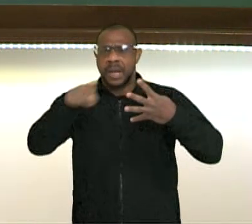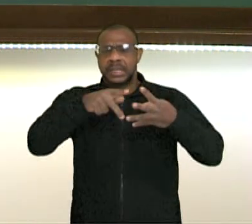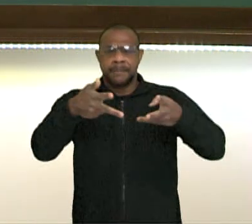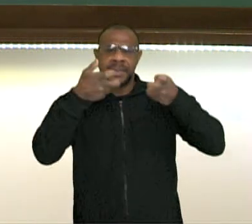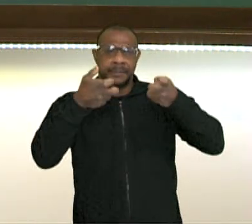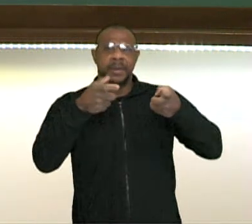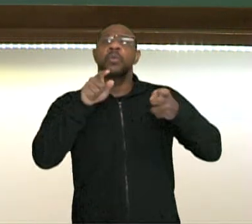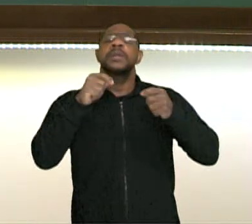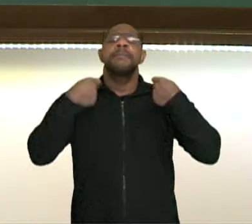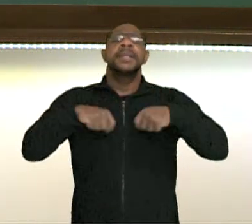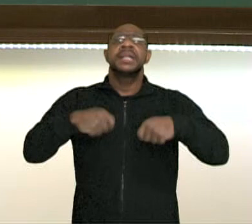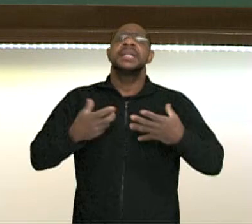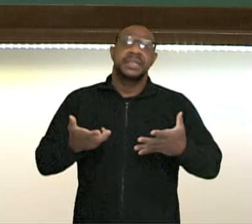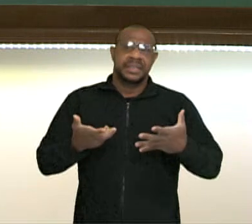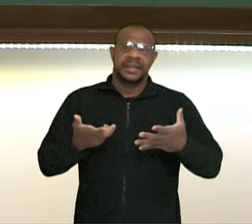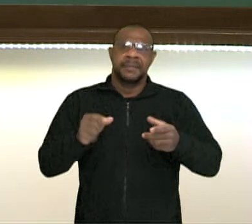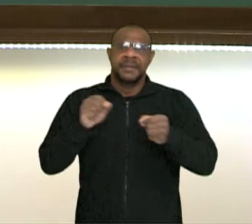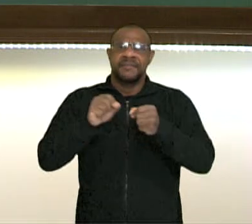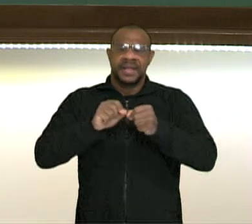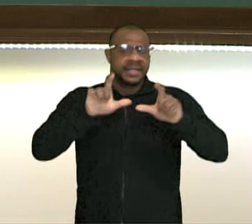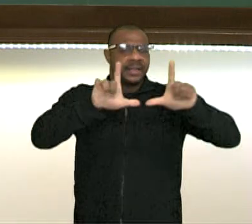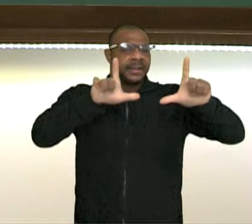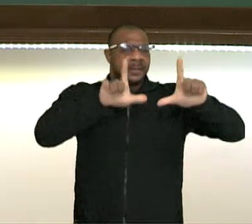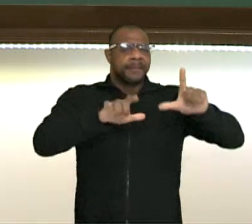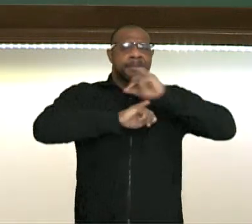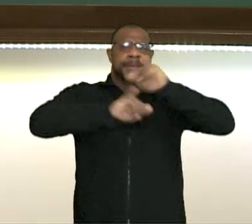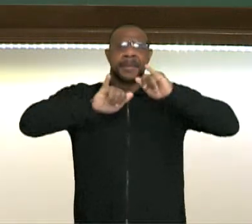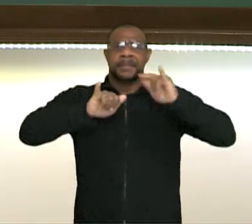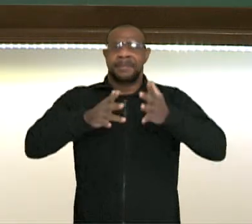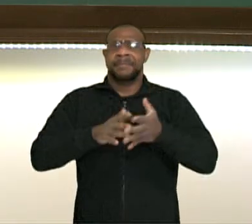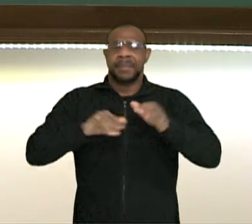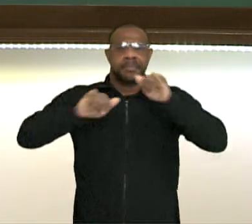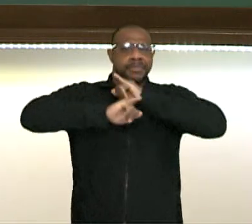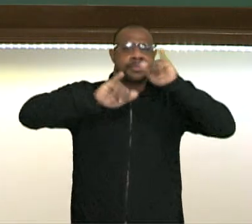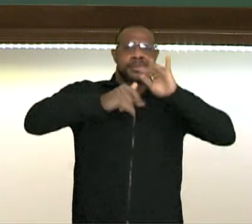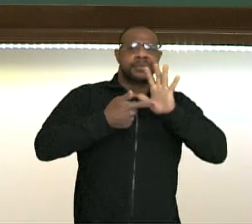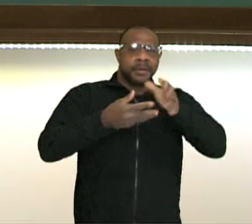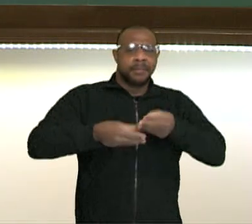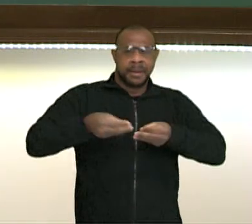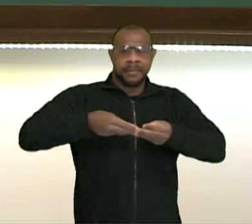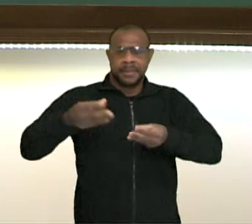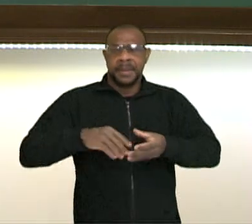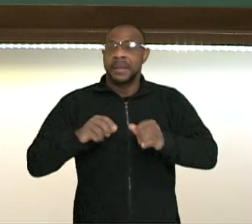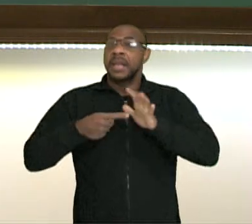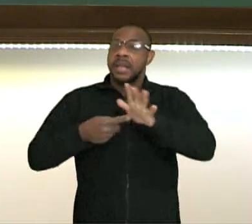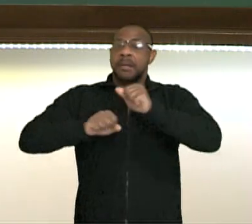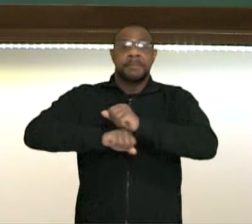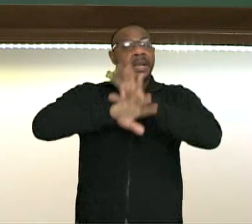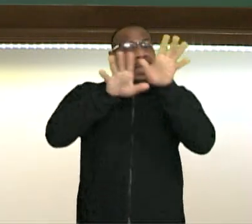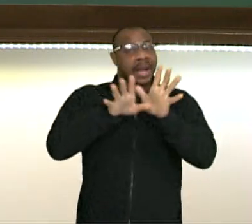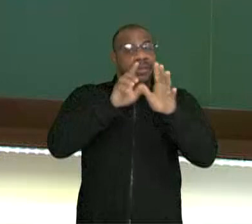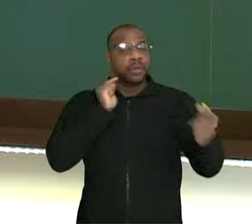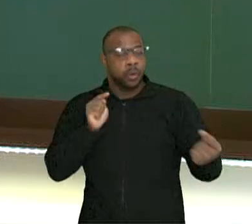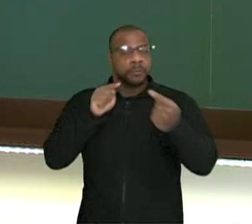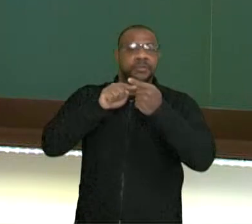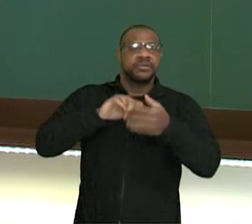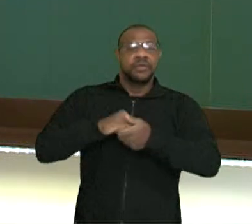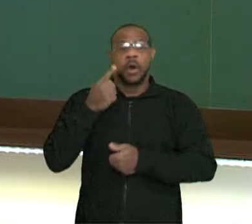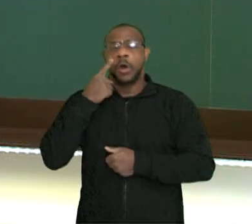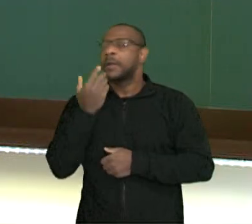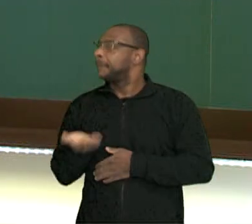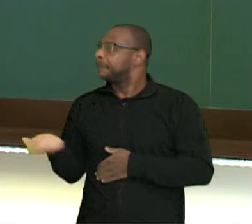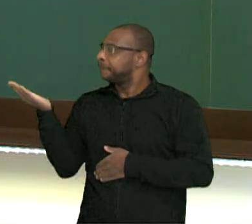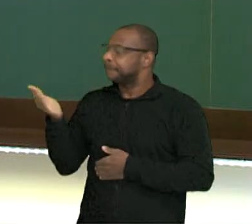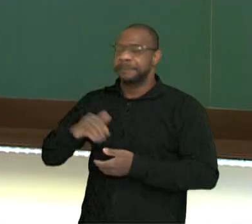que é necessário para que o seu panfleto atinja grandes camadas, seja claro, objetivo. Vamos ver no amiúde.